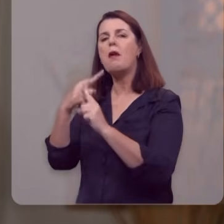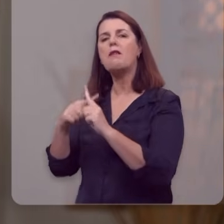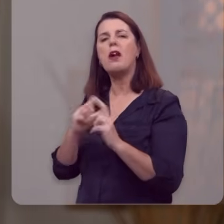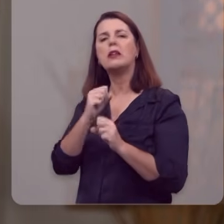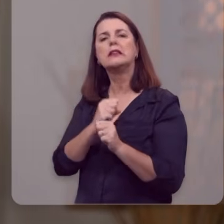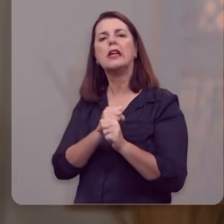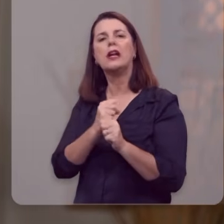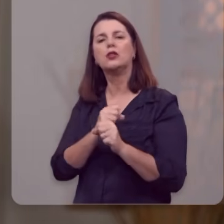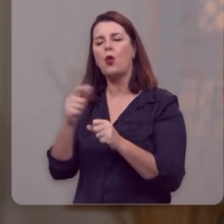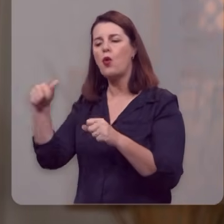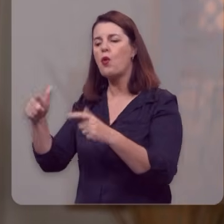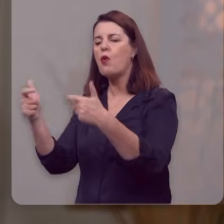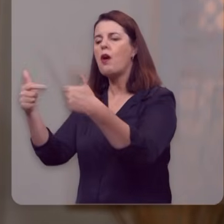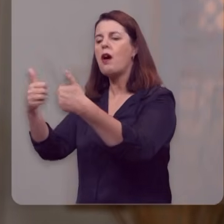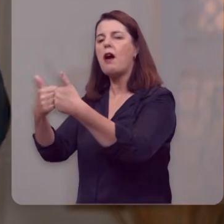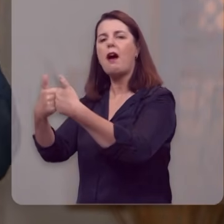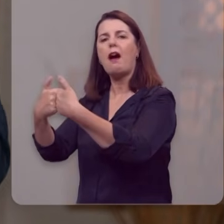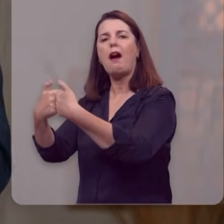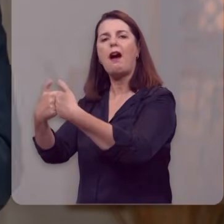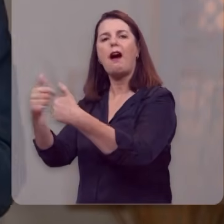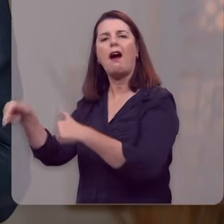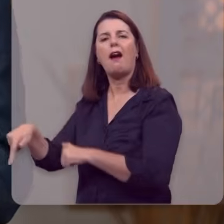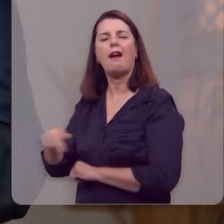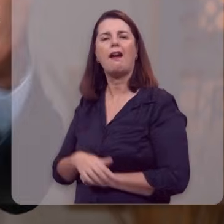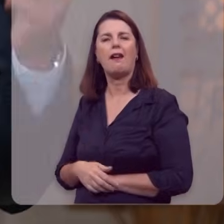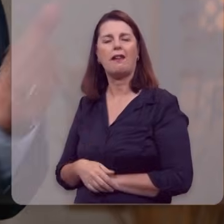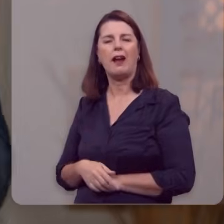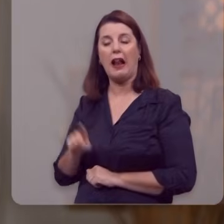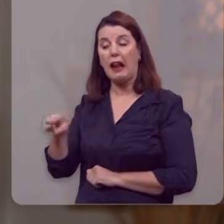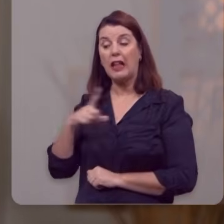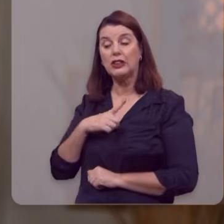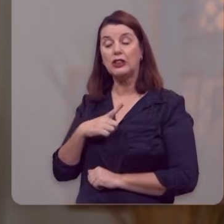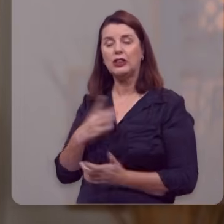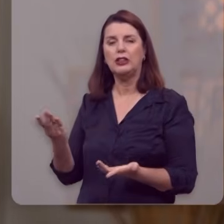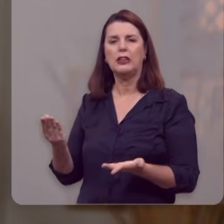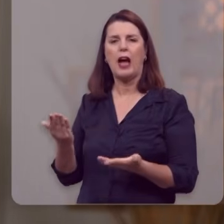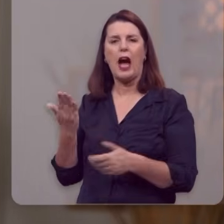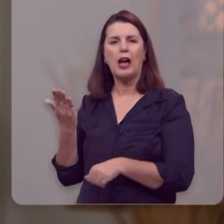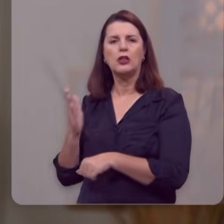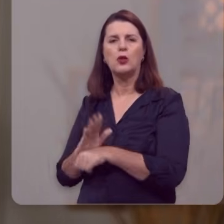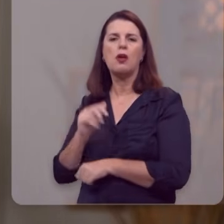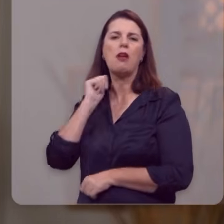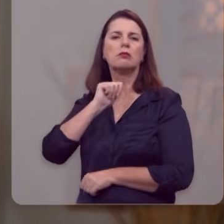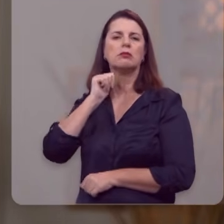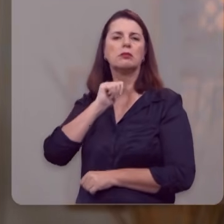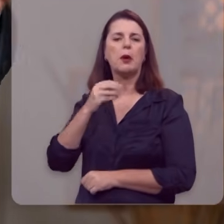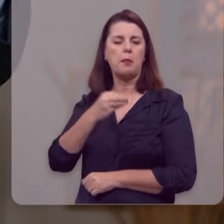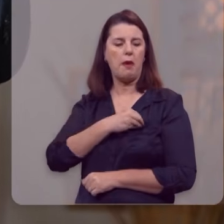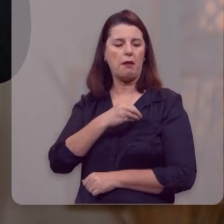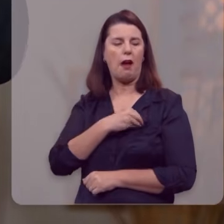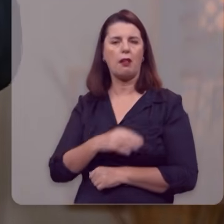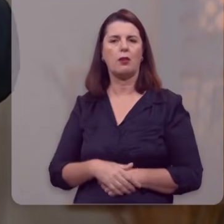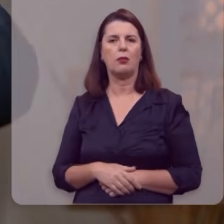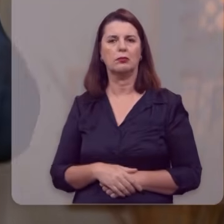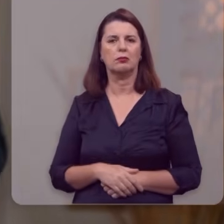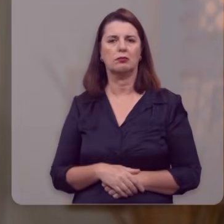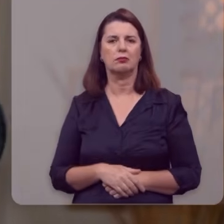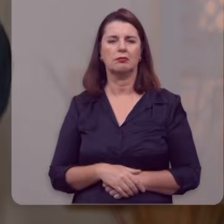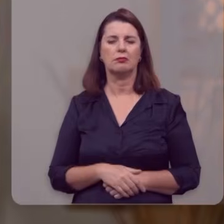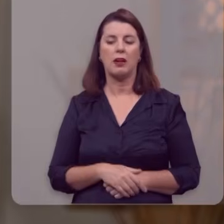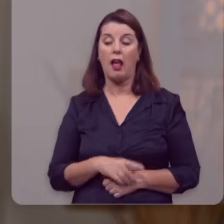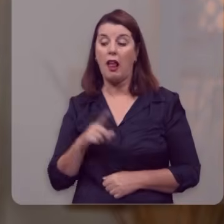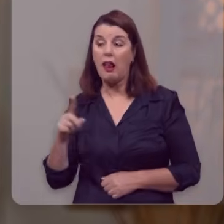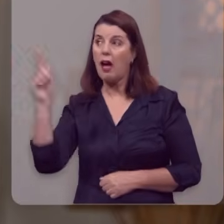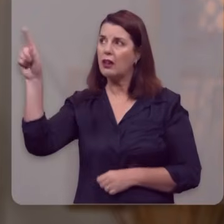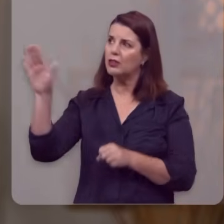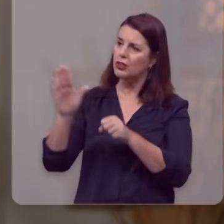Arca da Aliança, onde fazia expiação pelos seus pecados e pelos pecados do povo. E ali que a glória de Deus vinha, a